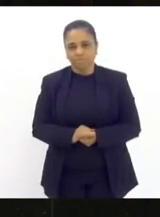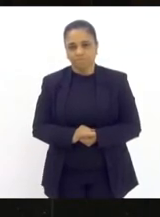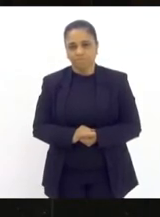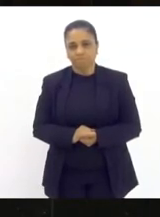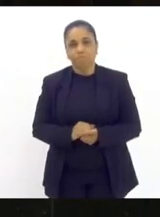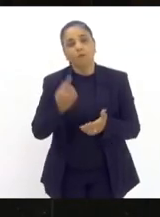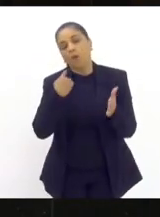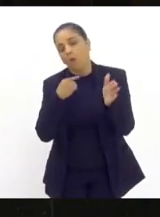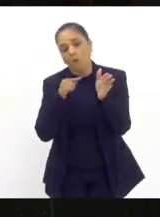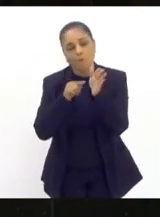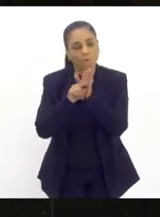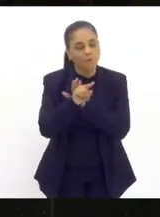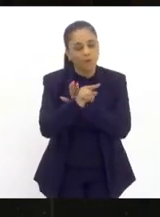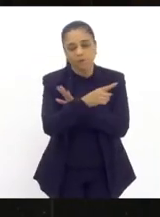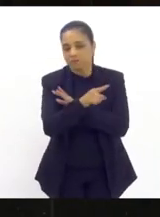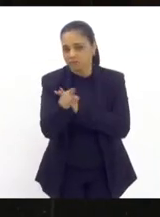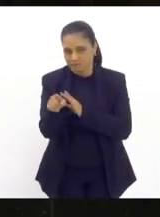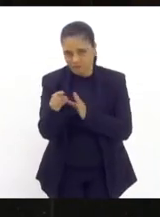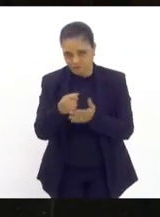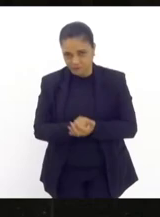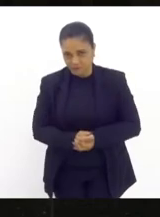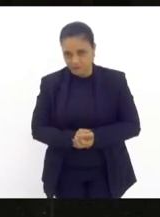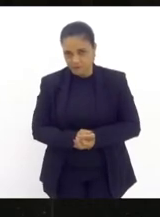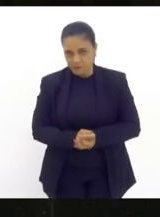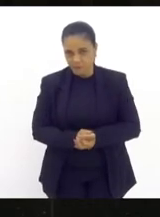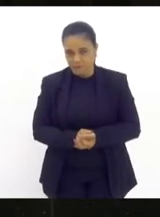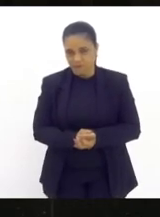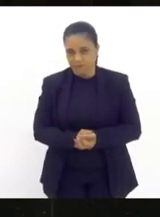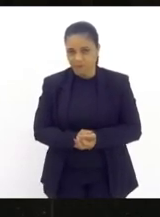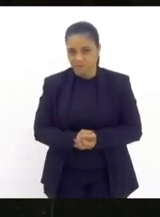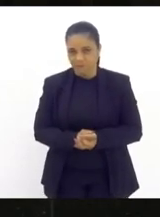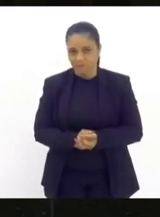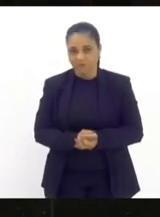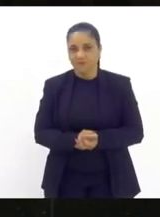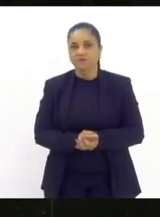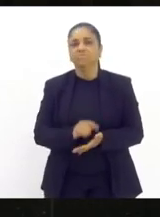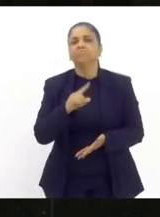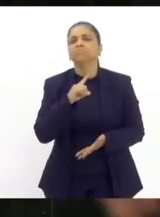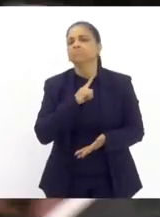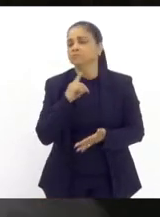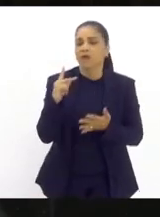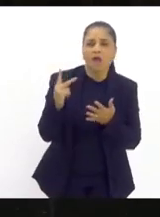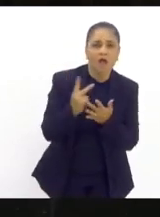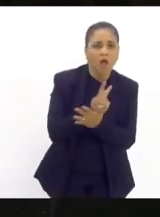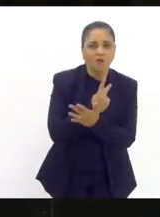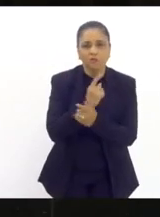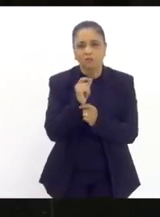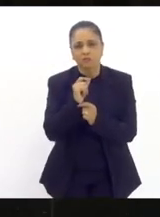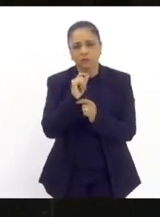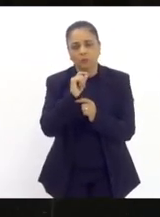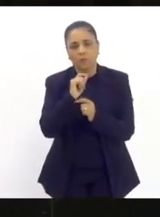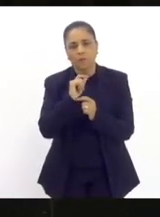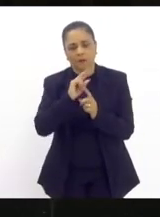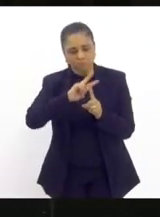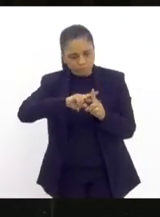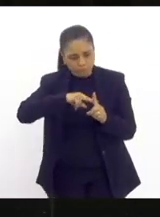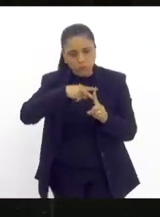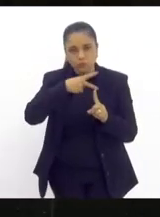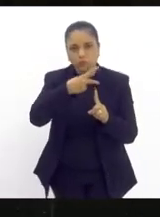E aí eu pergunto a vossa excelência o que tem acontecido para essa tarifa subir